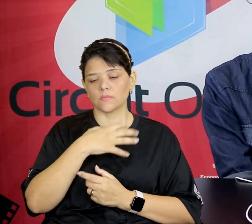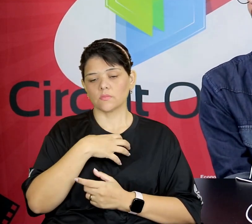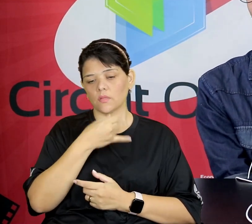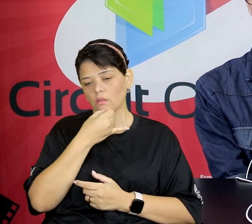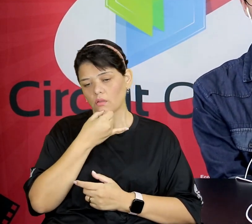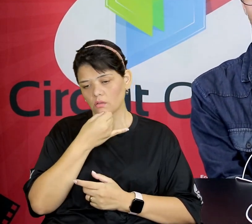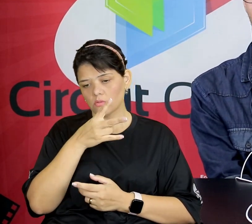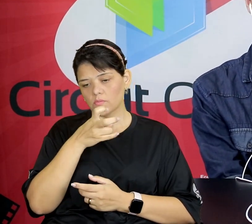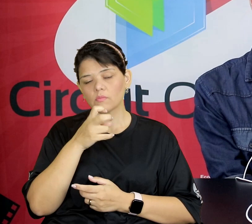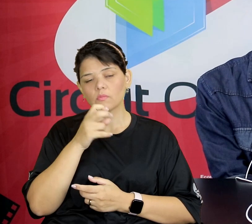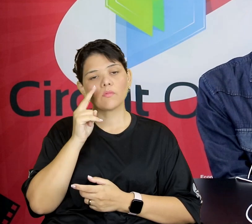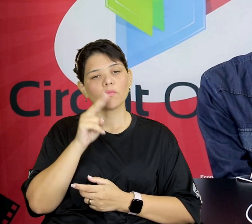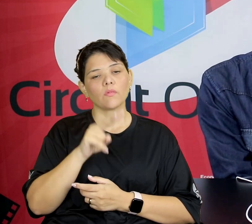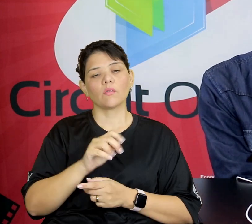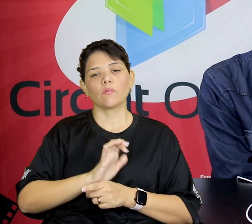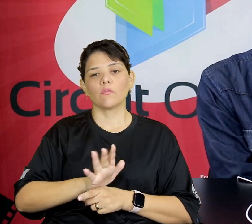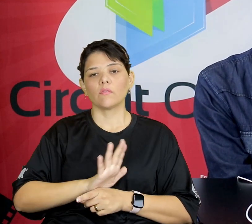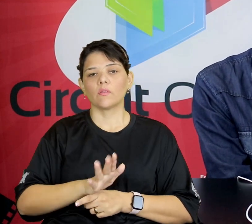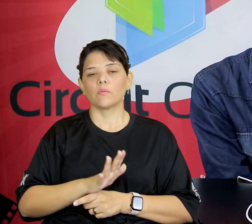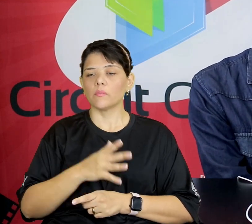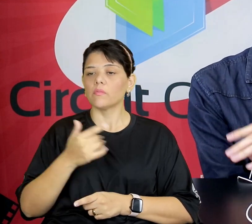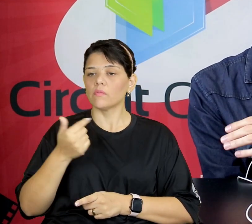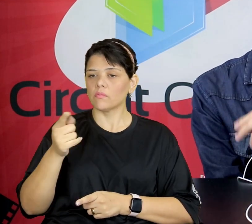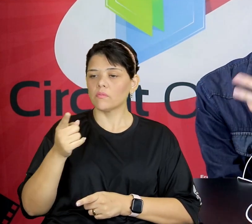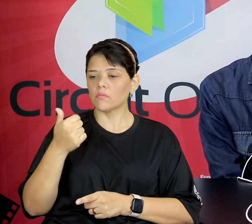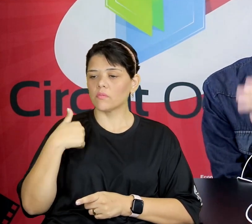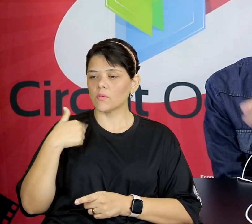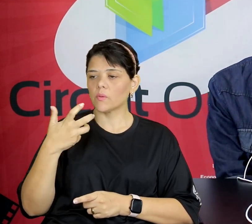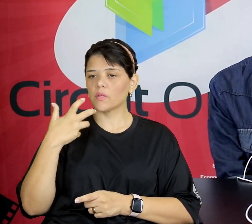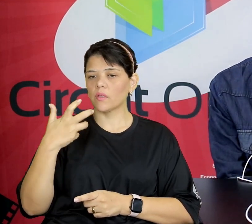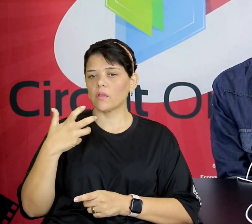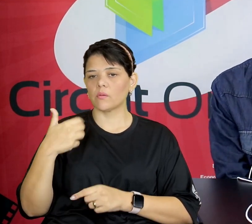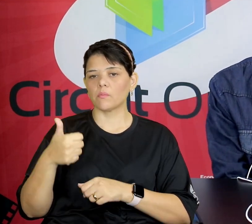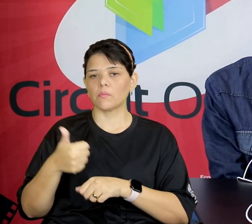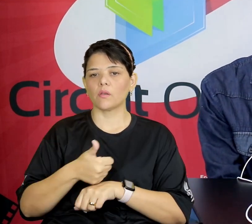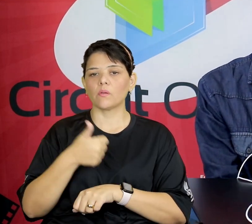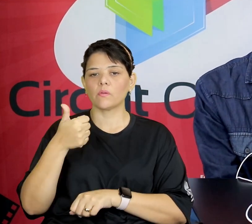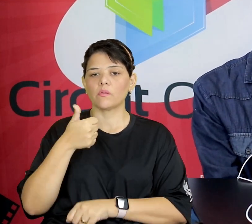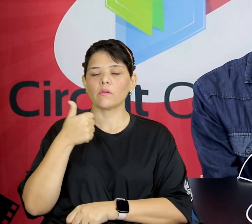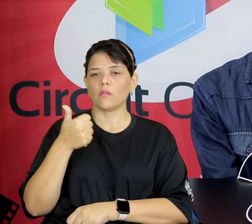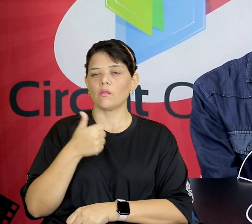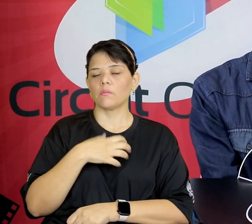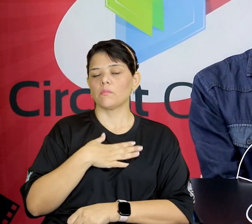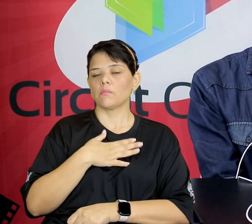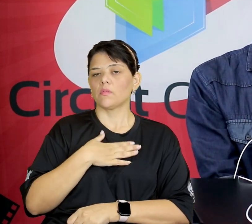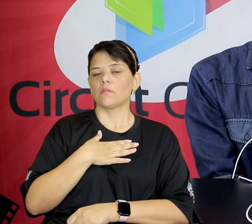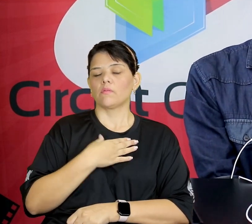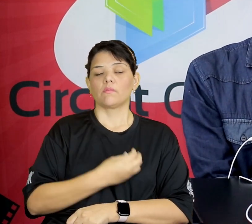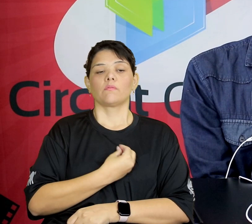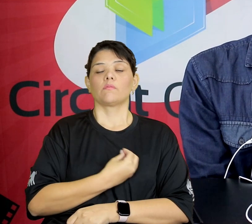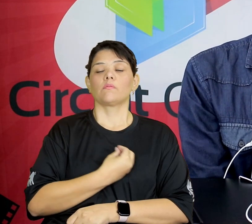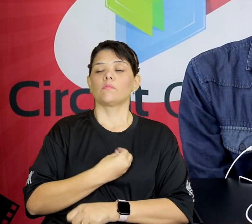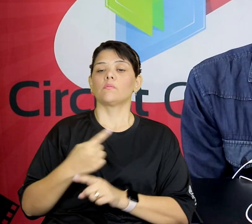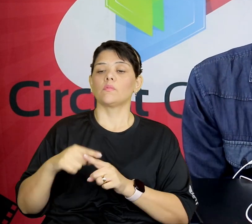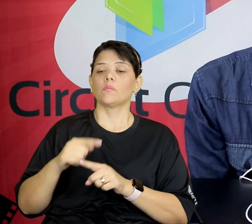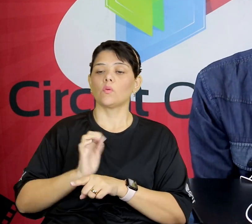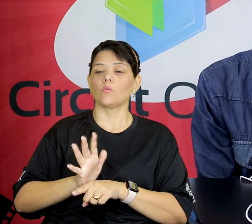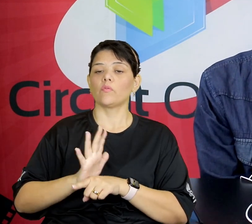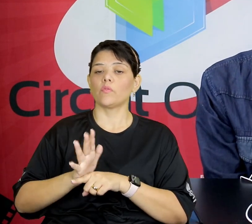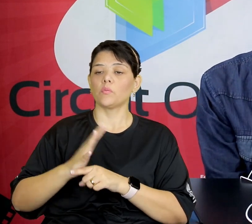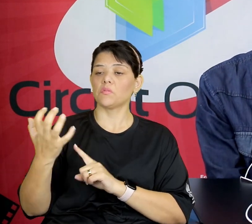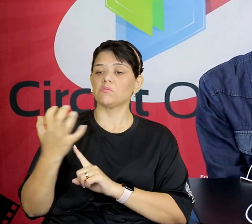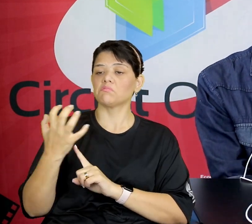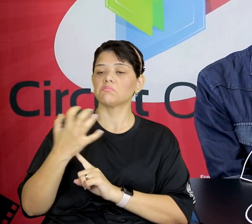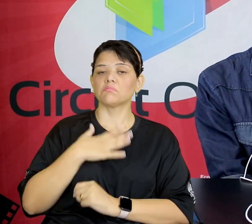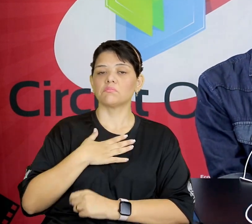percebe, e você sai e você fala, não, tenho que conversar com, sei lá, minha mãe, meu pai. Então, a gente está aqui para